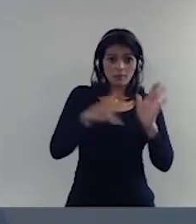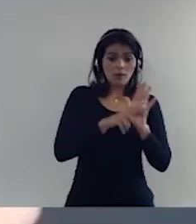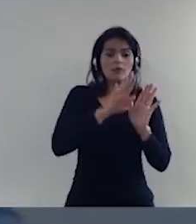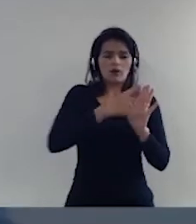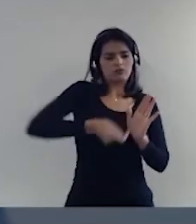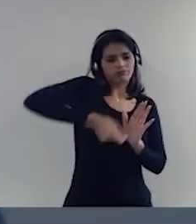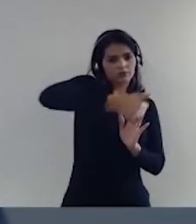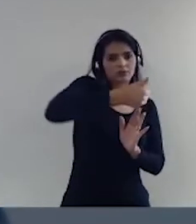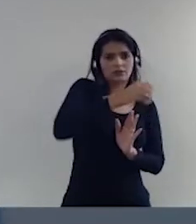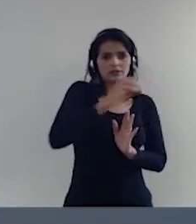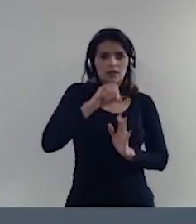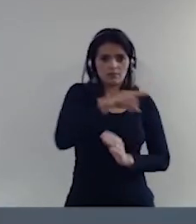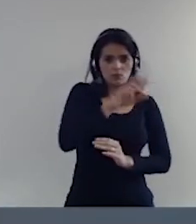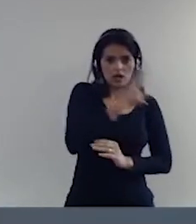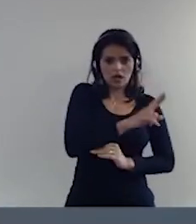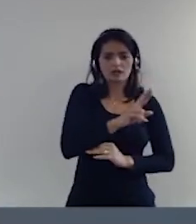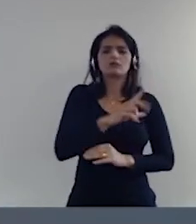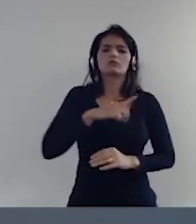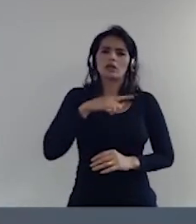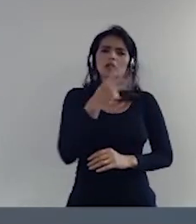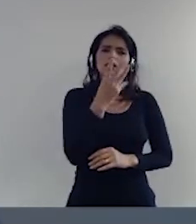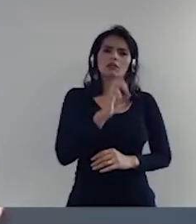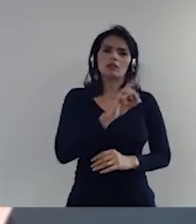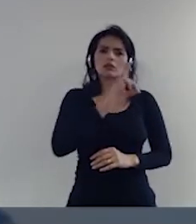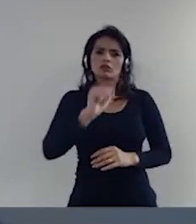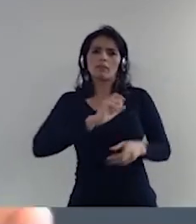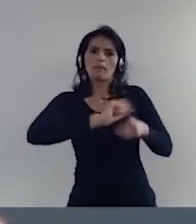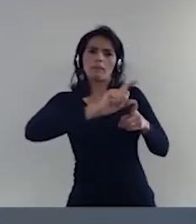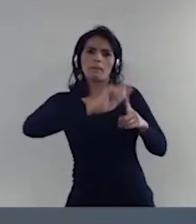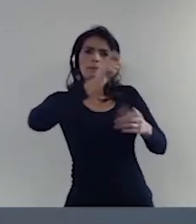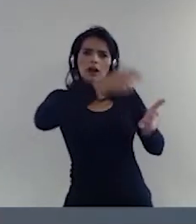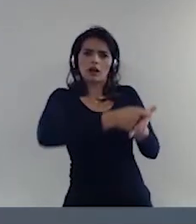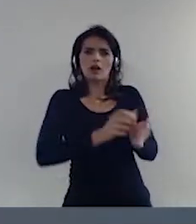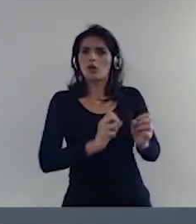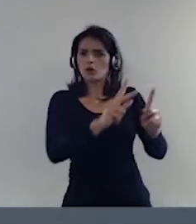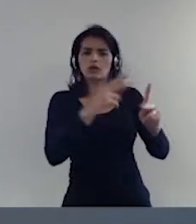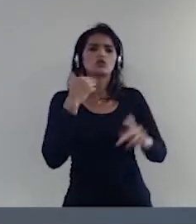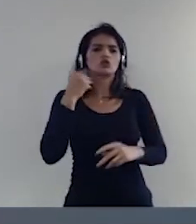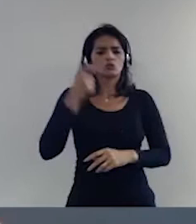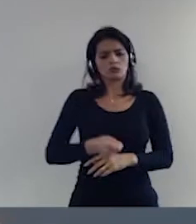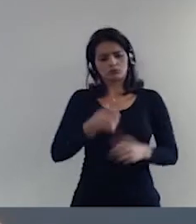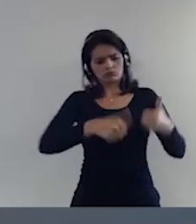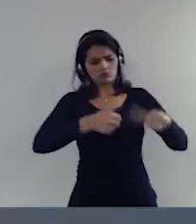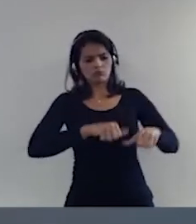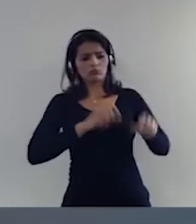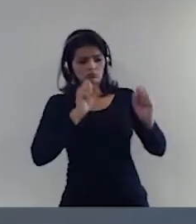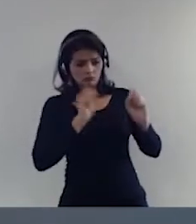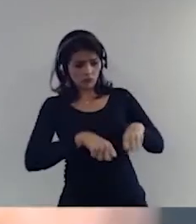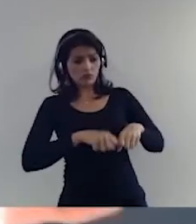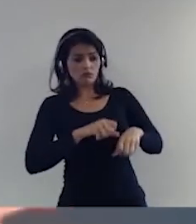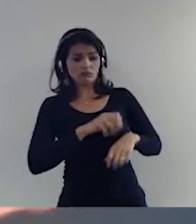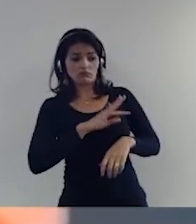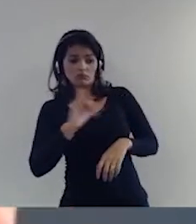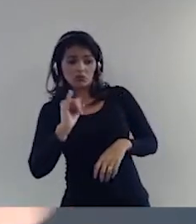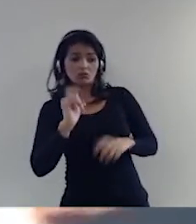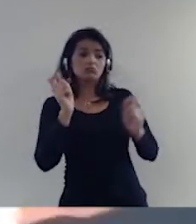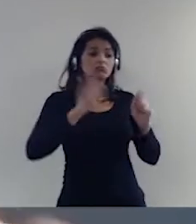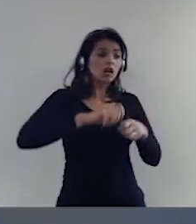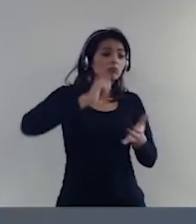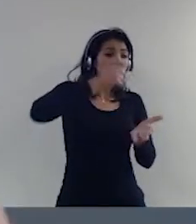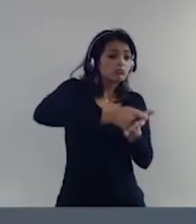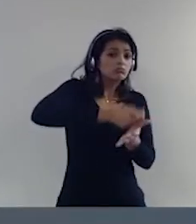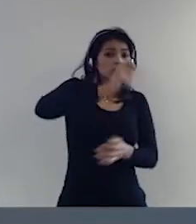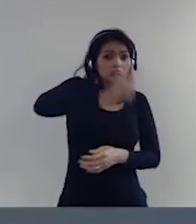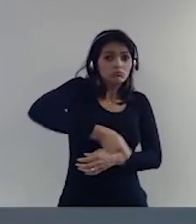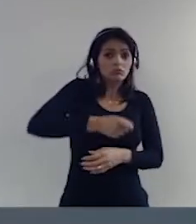mil reais e mais 30 dias. Essa é uma oferta puramente determinada. Perfeito, o juiz vai dizer se ela é equitativa ou não. Se ela não for equitativa, ela é